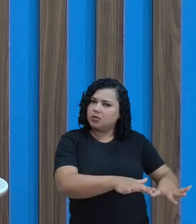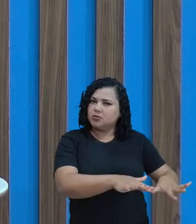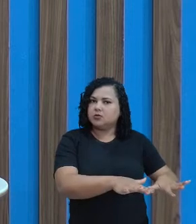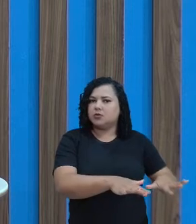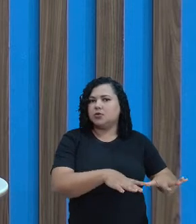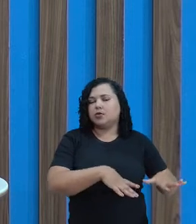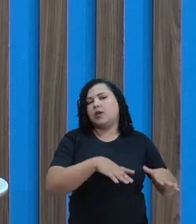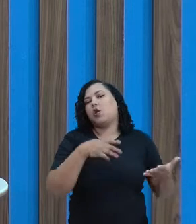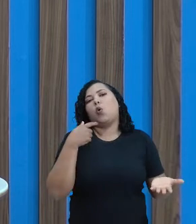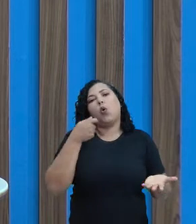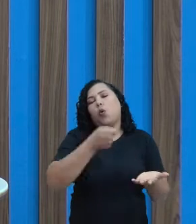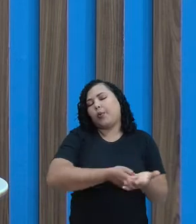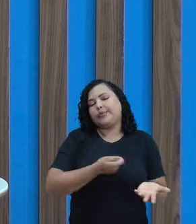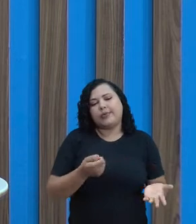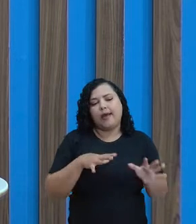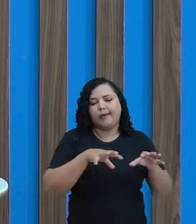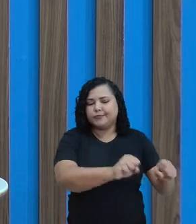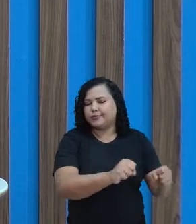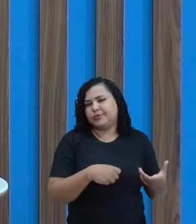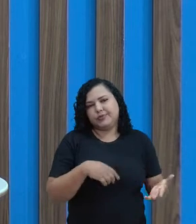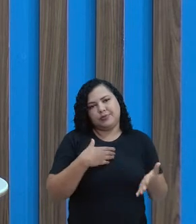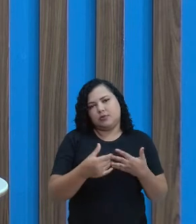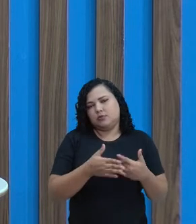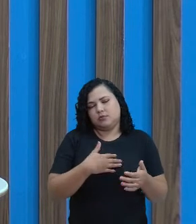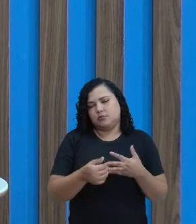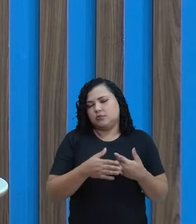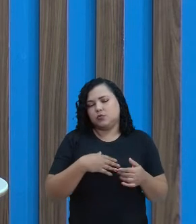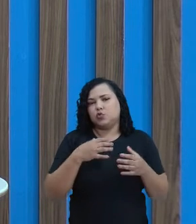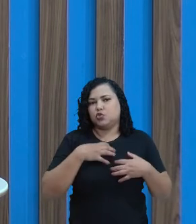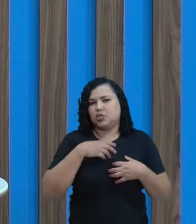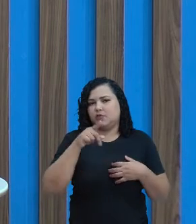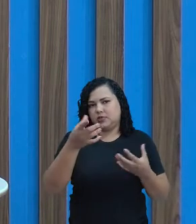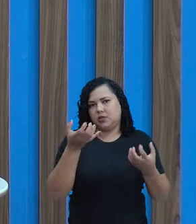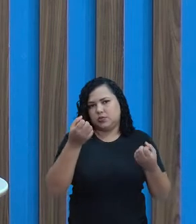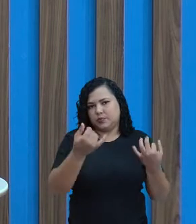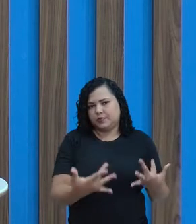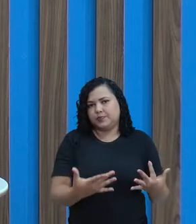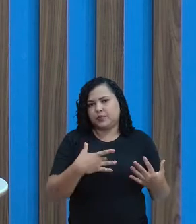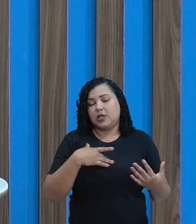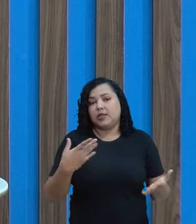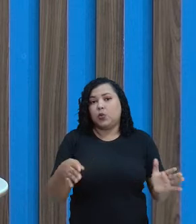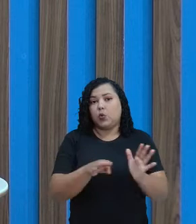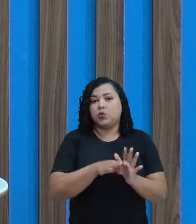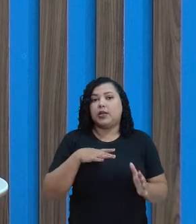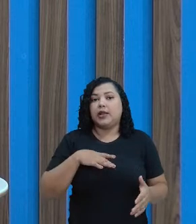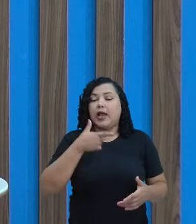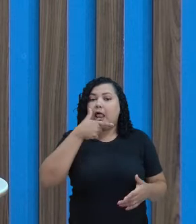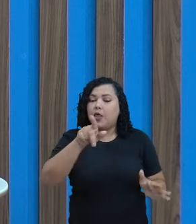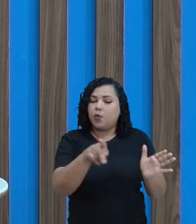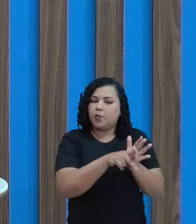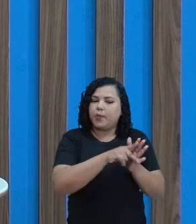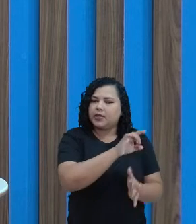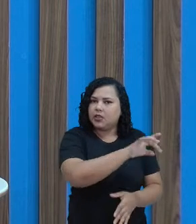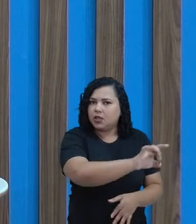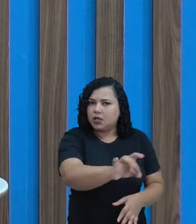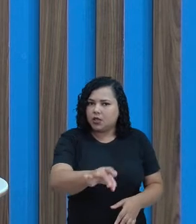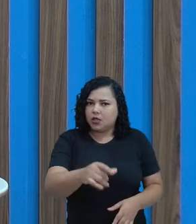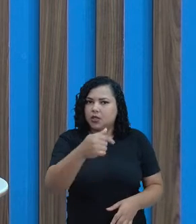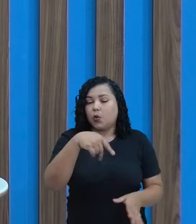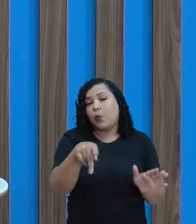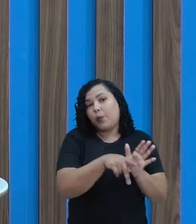chegaram, invadiram, colonizaram, seja lá o termo que você queira usar. Então, encontraram aqui os idiomas nativos que